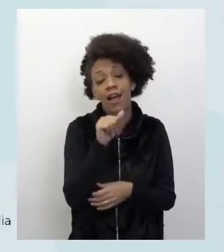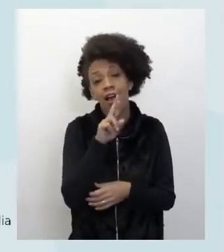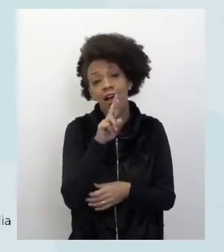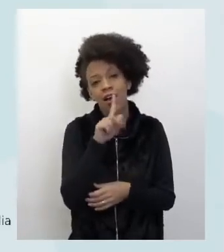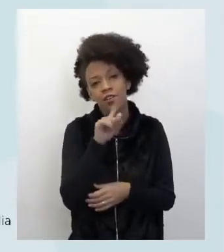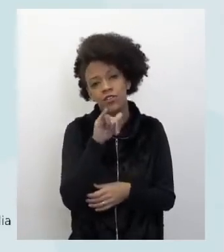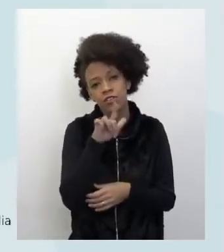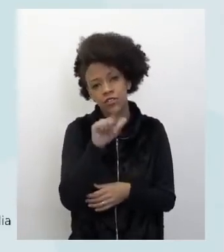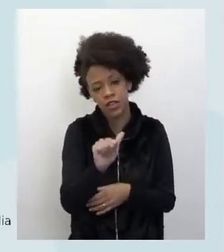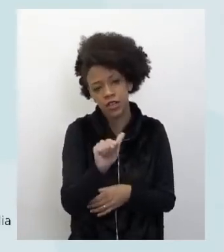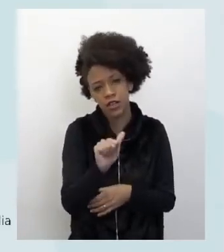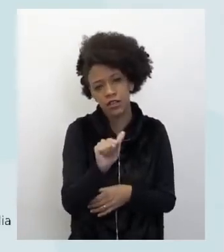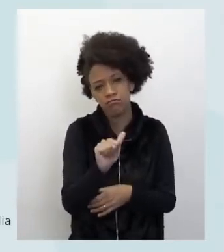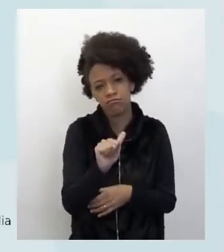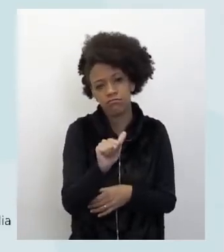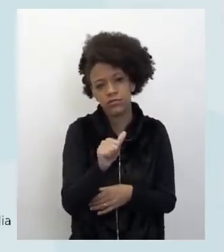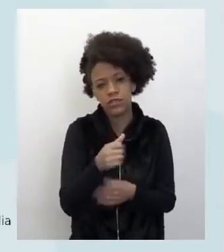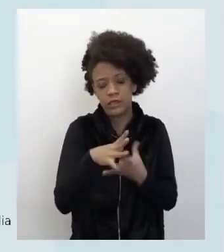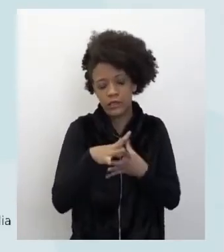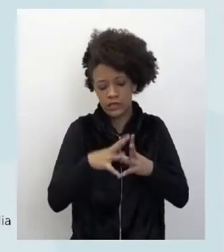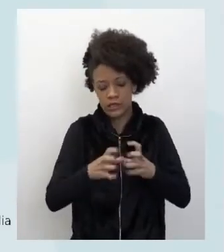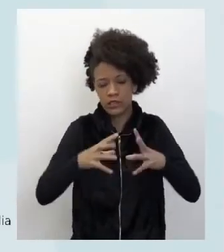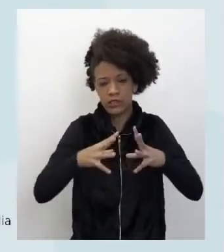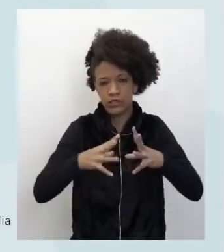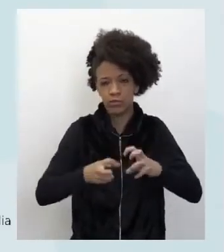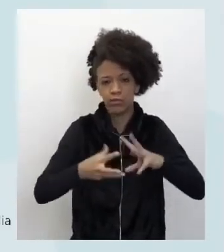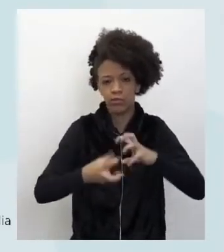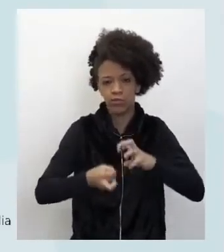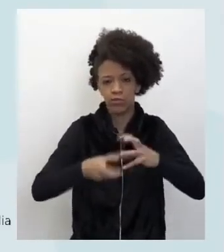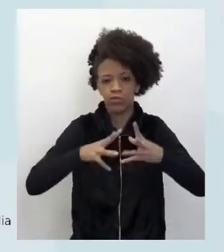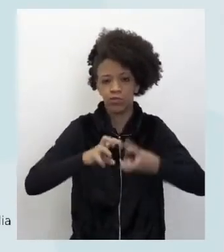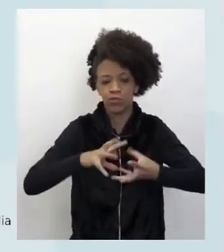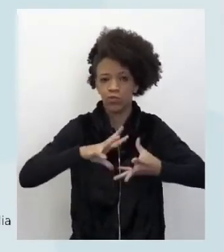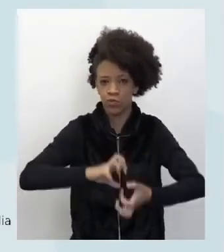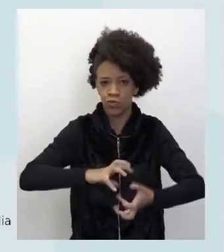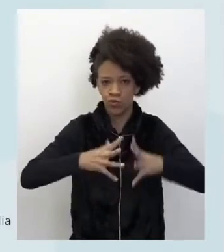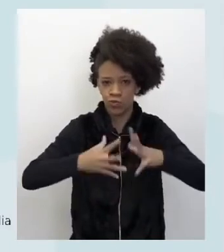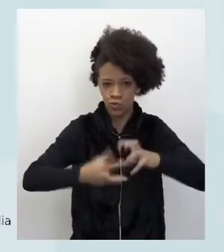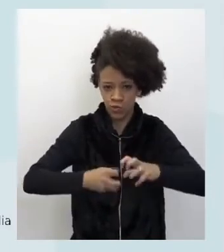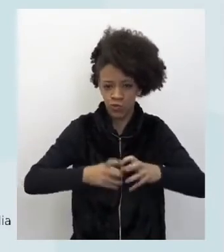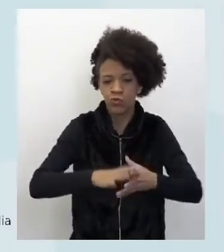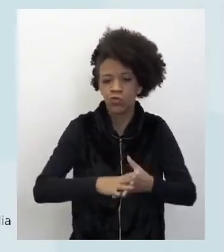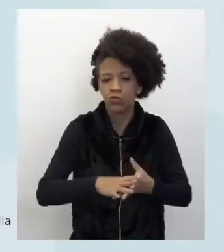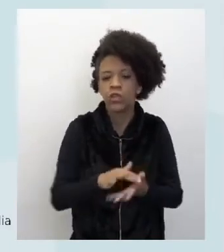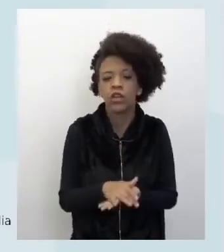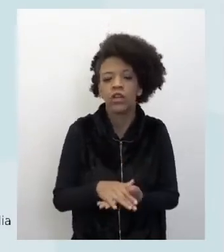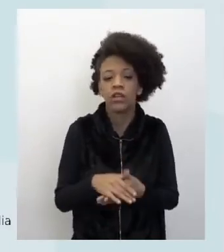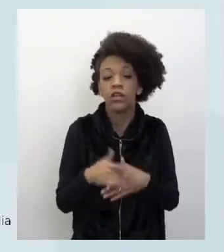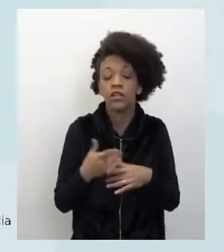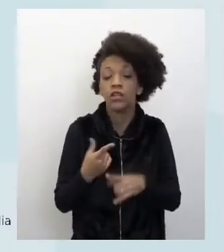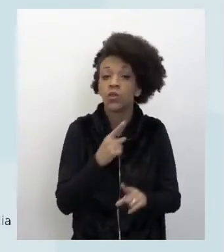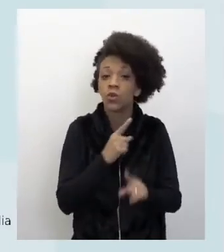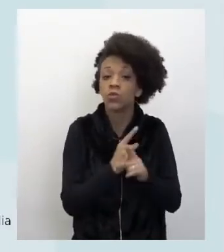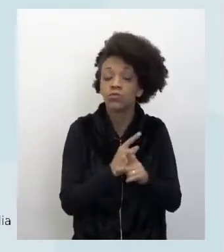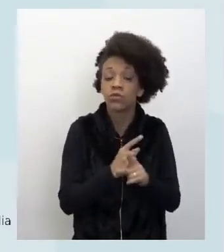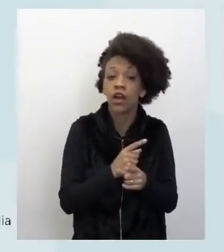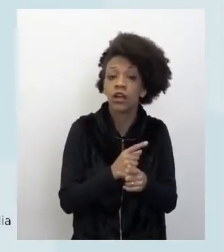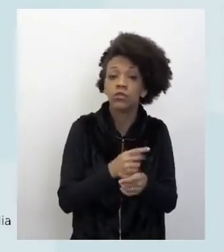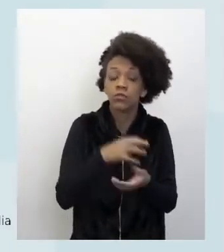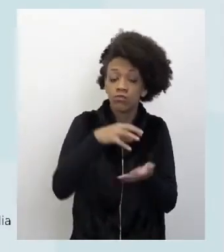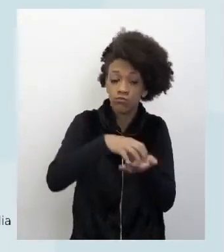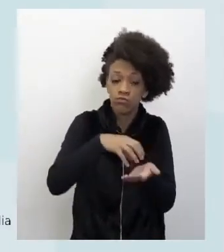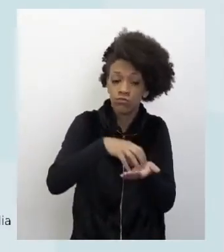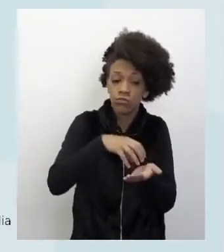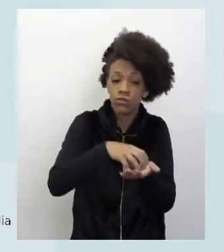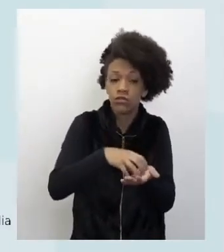Então, ele é a ideia é que ele é um conglomerado de argila encontrado na cidade que tem